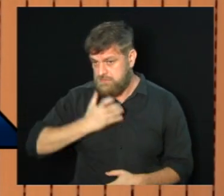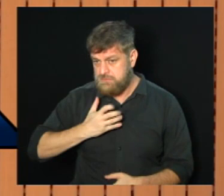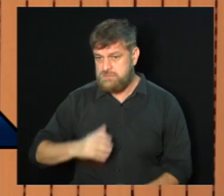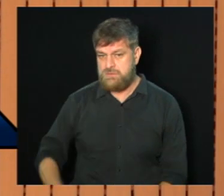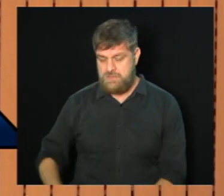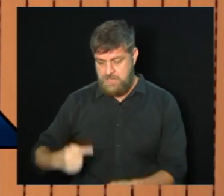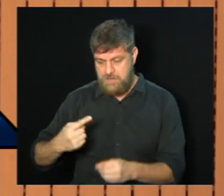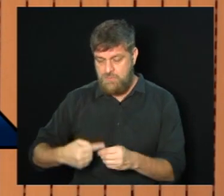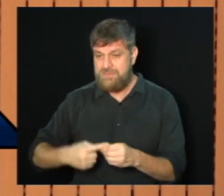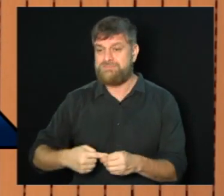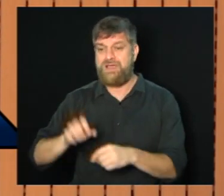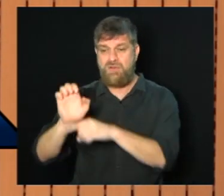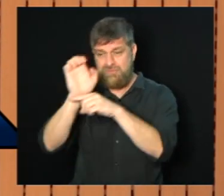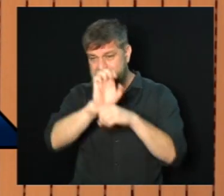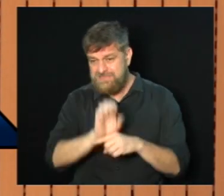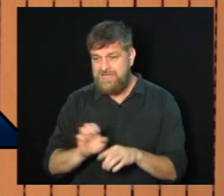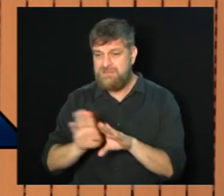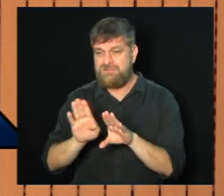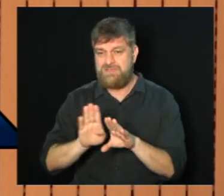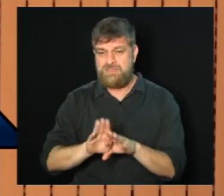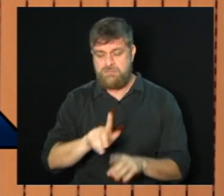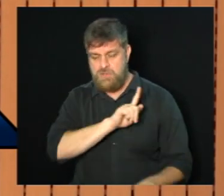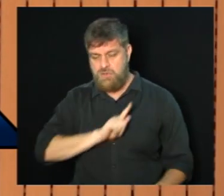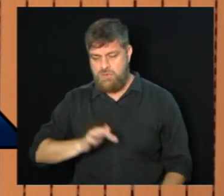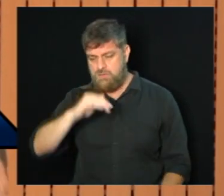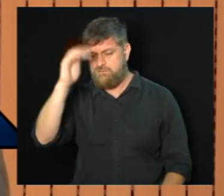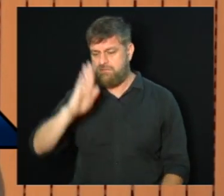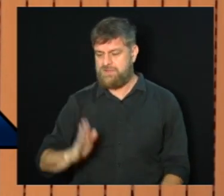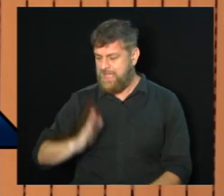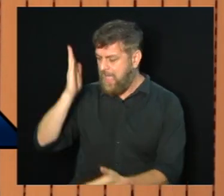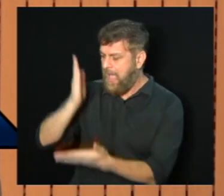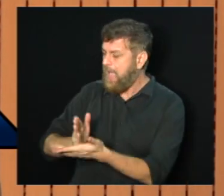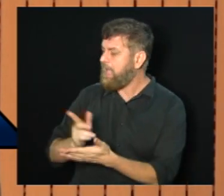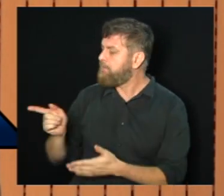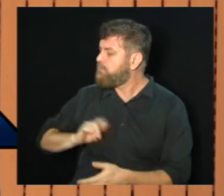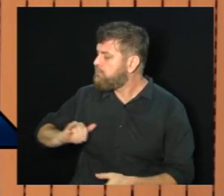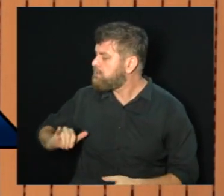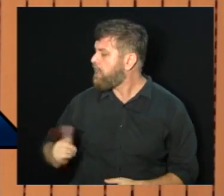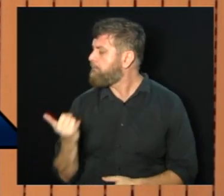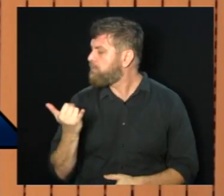municipal, estadual e federal. Acabou a farra do boi.